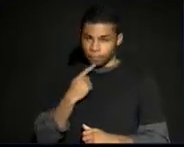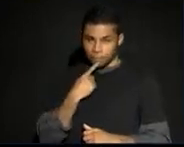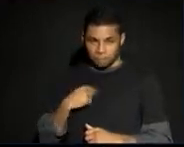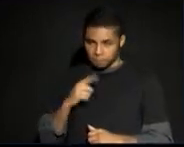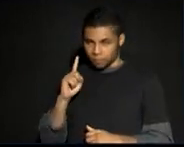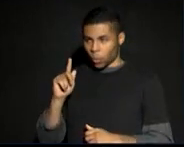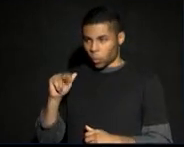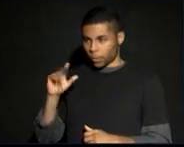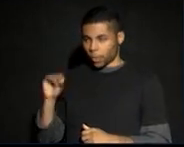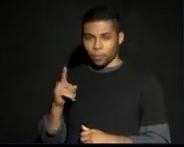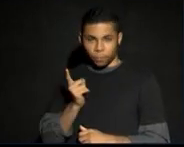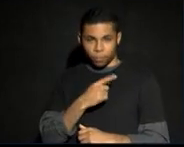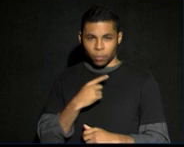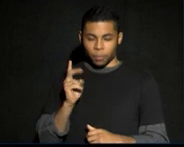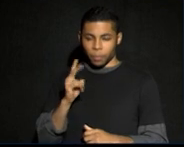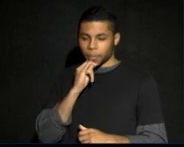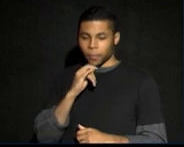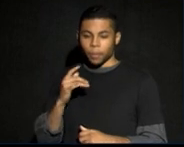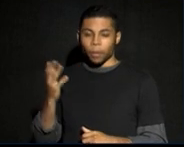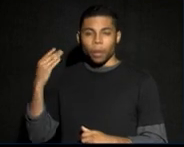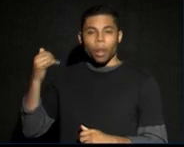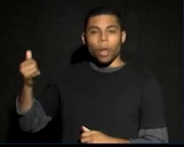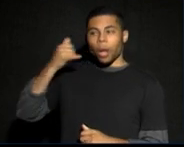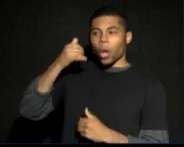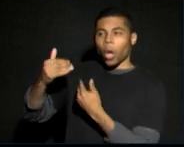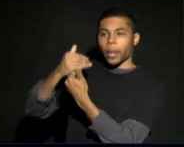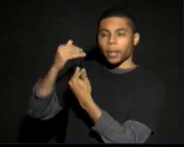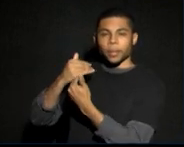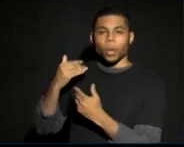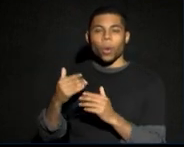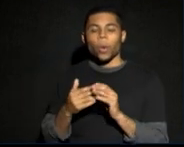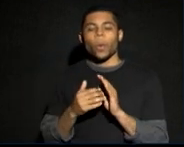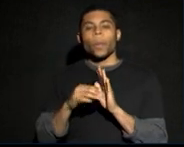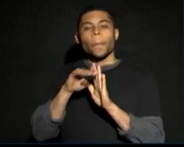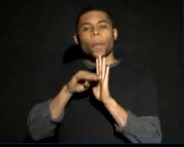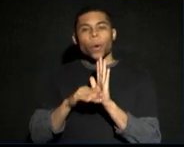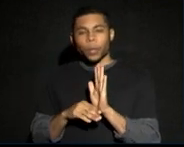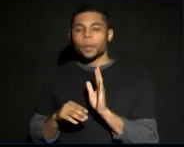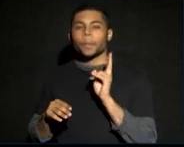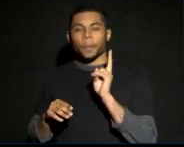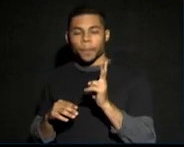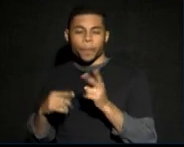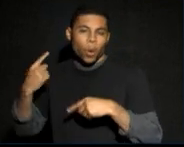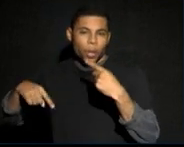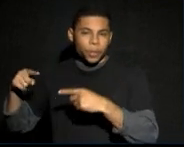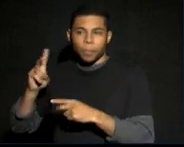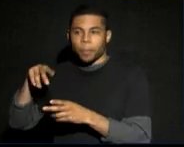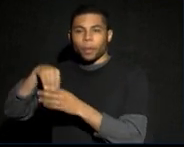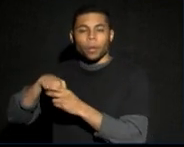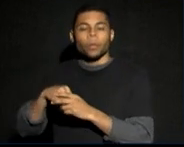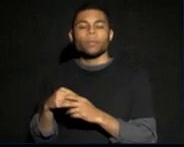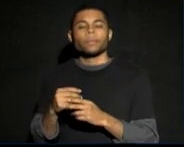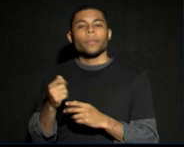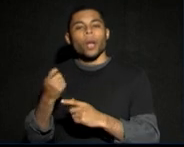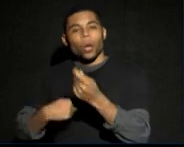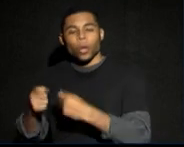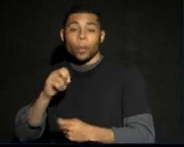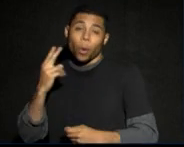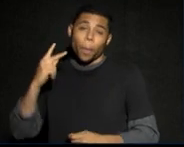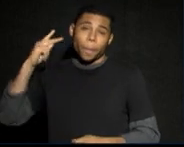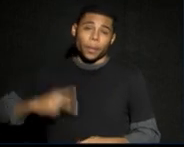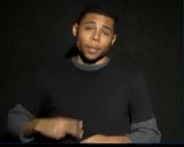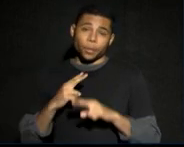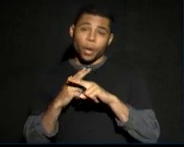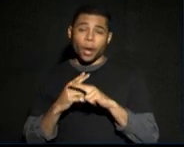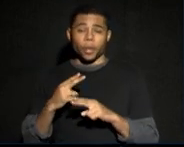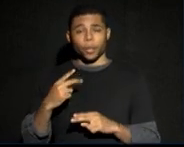não vou falar pelo Gustavo uma ligação com alguma orientação política do que a gente tinha que fazer na agenda econômica e nem como